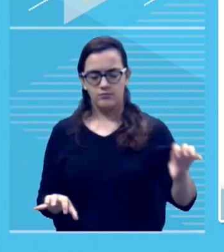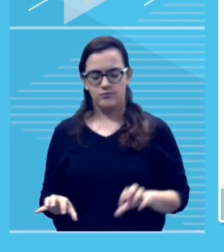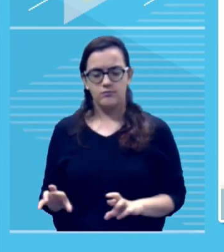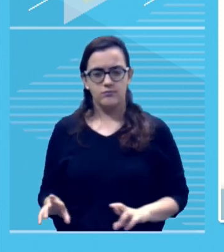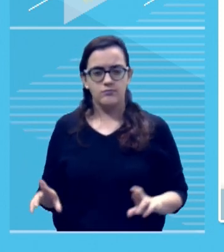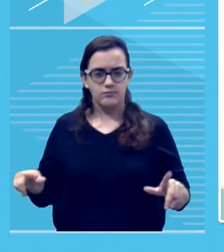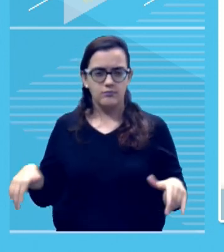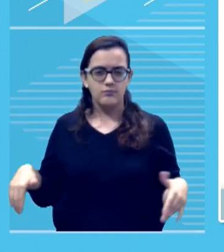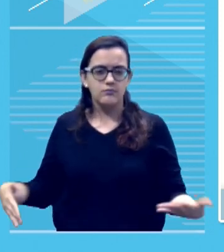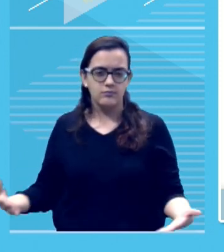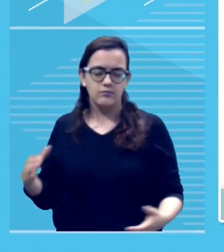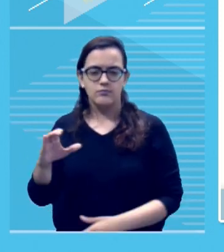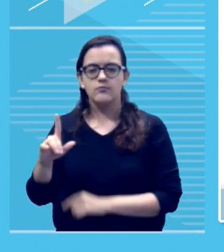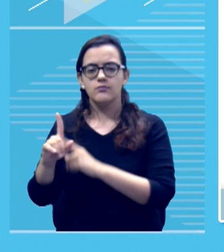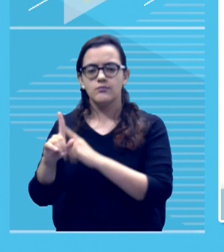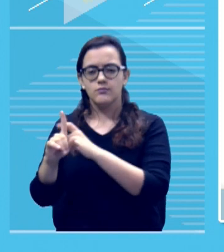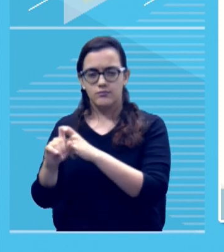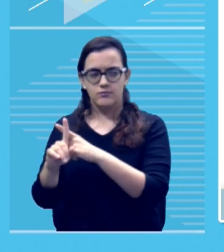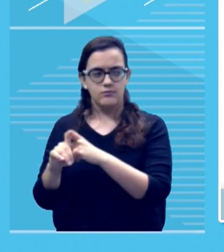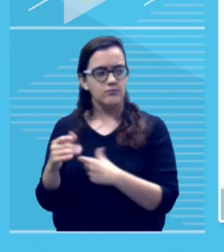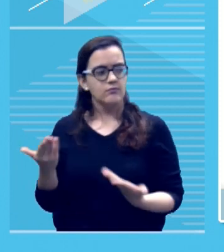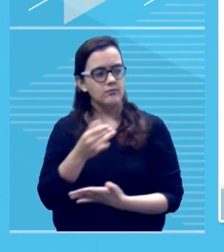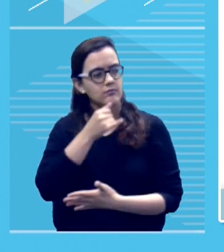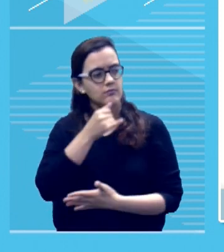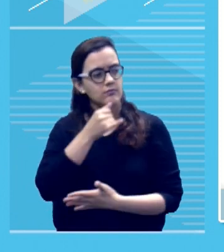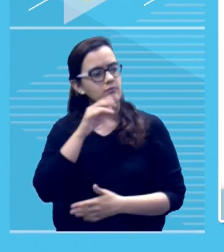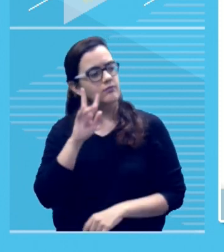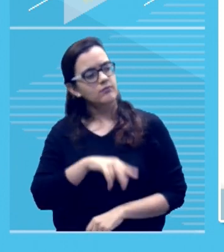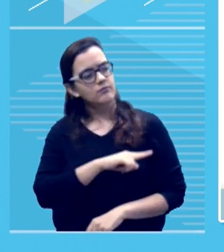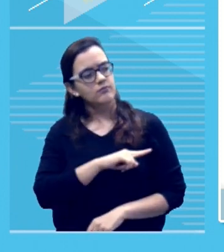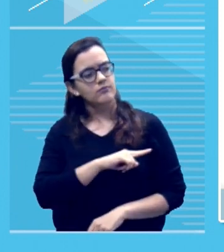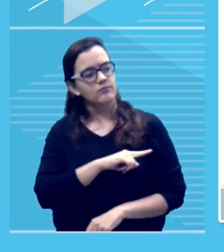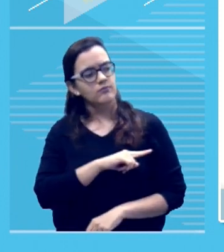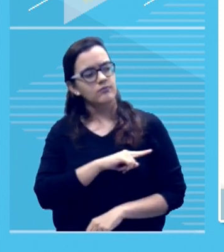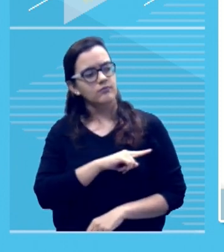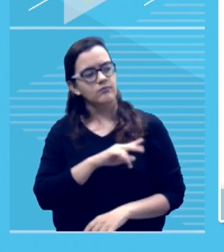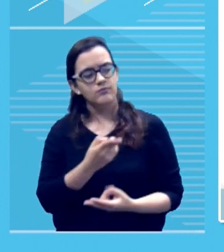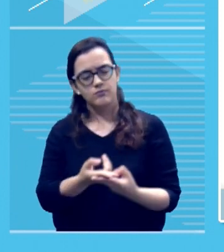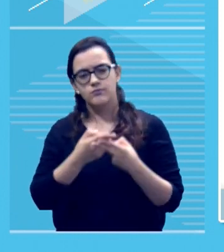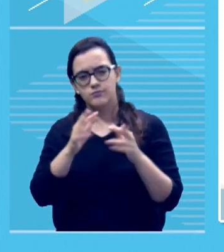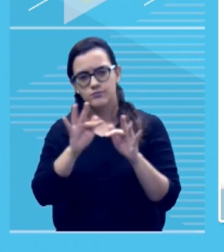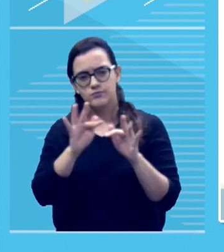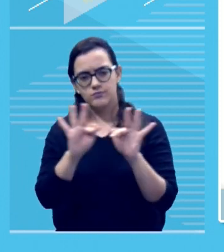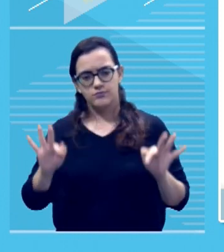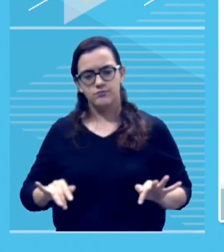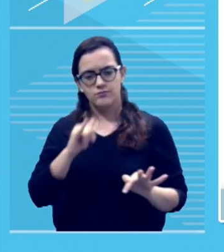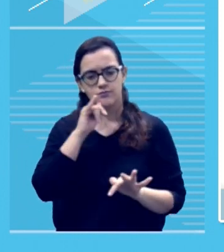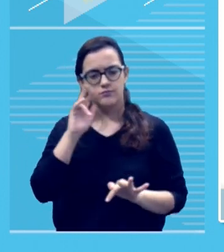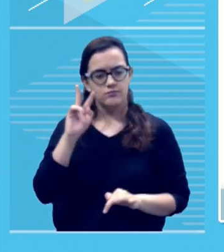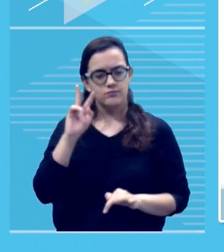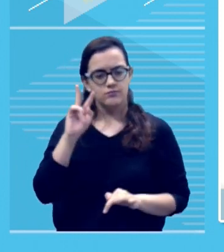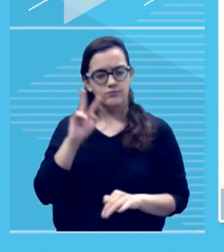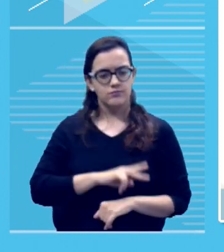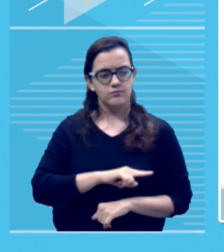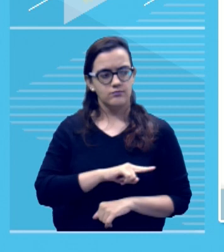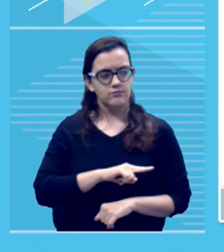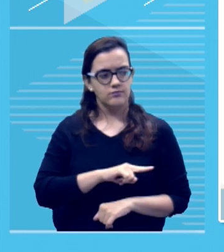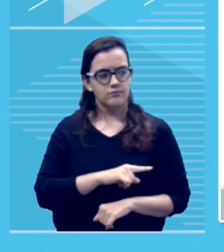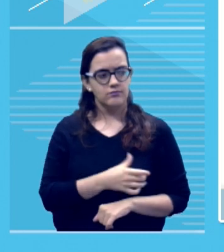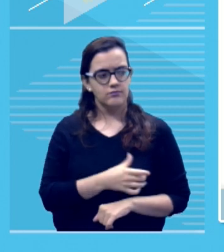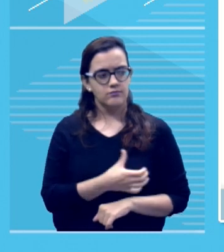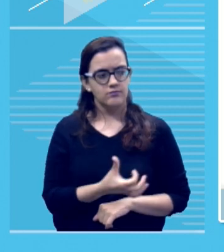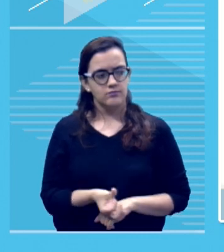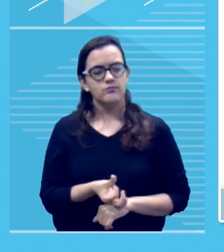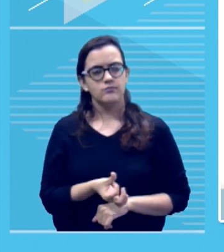n é 2, ó. 2 menos 1 dá 1, não é? Então, vai ficar 3 vezes 2, vai dar 6 isômeros